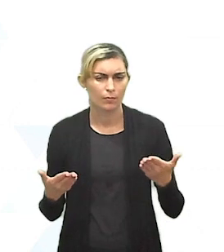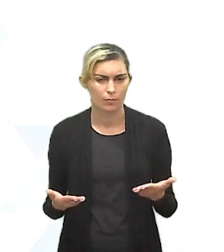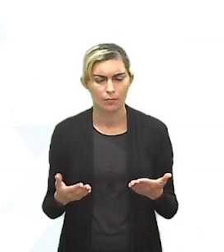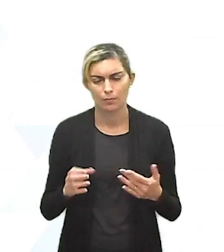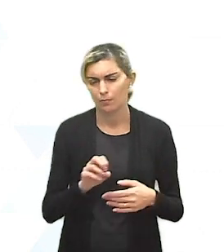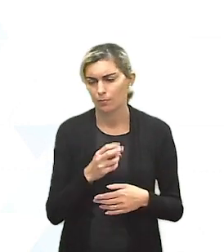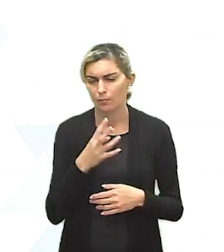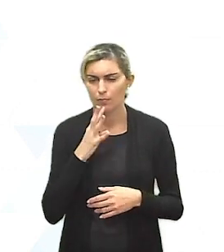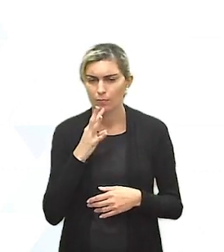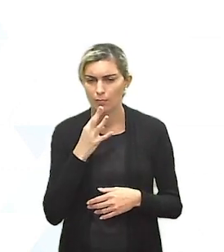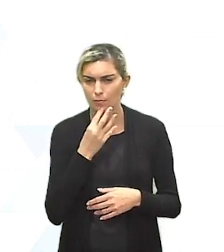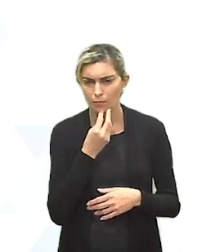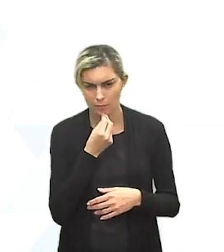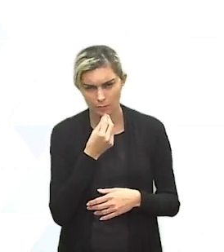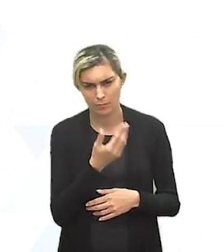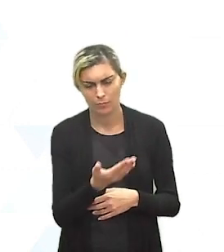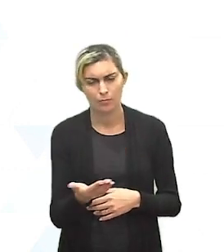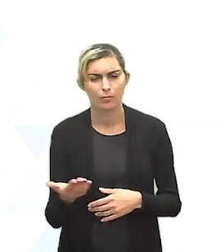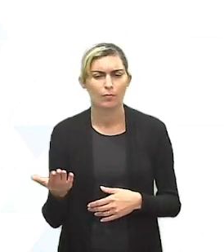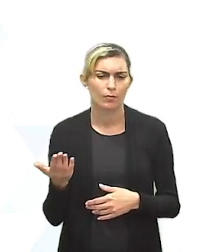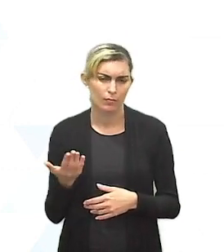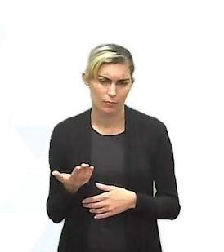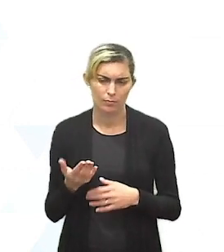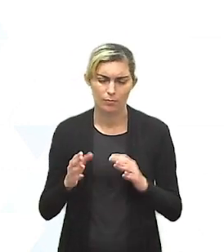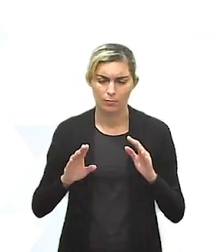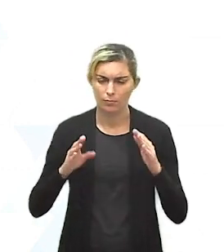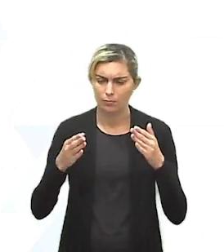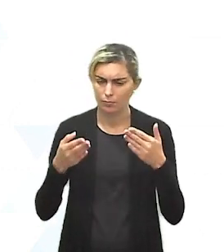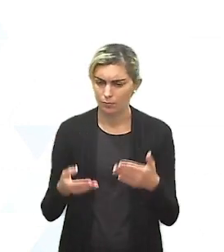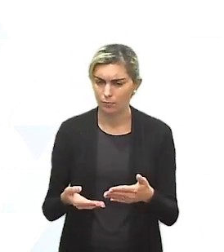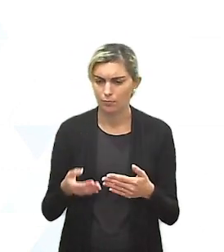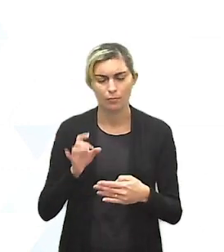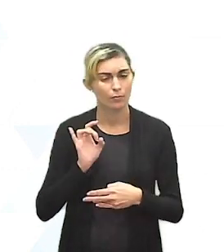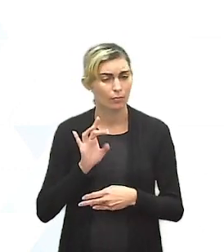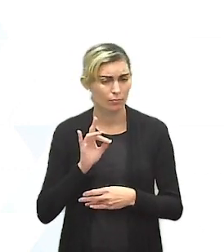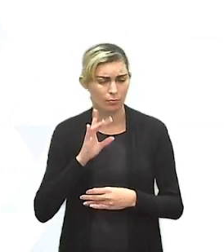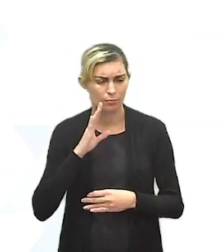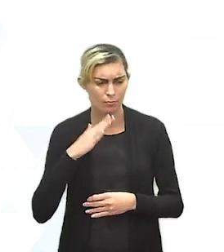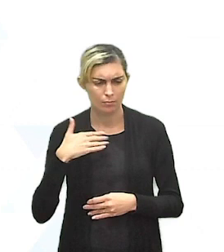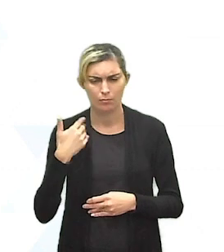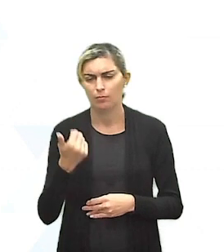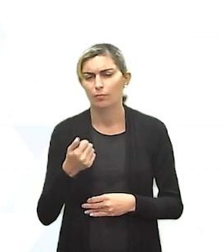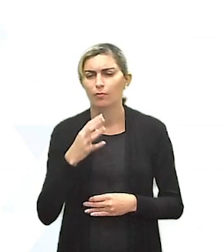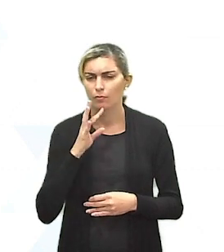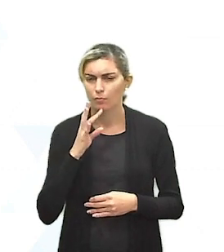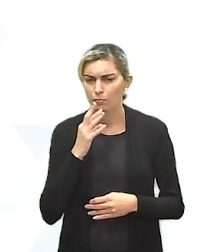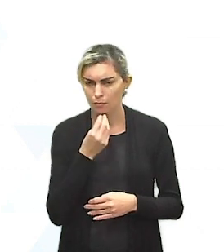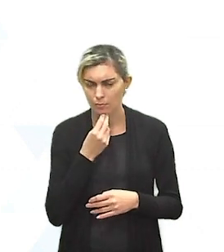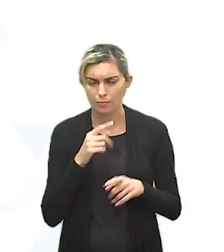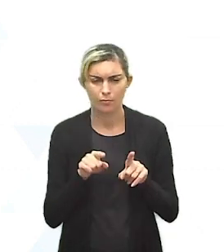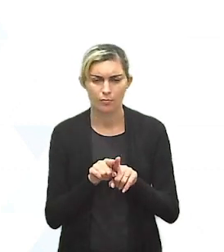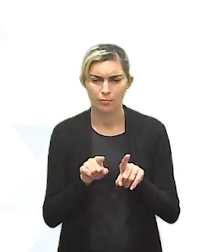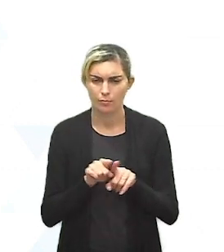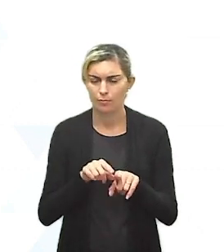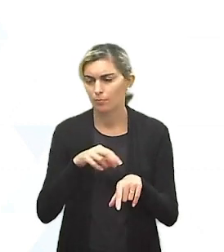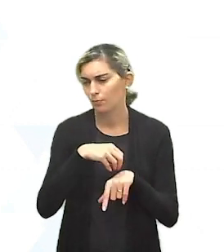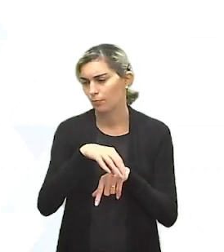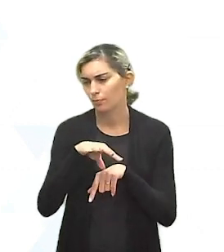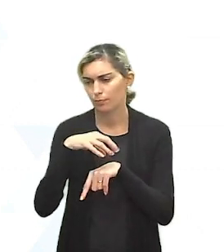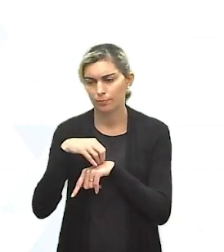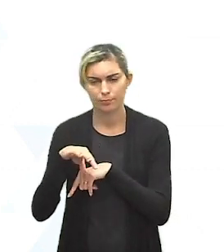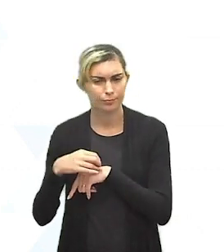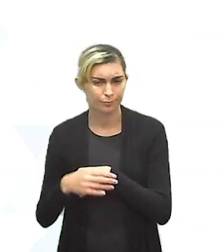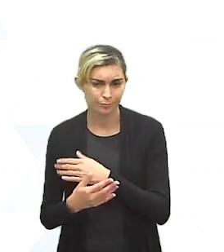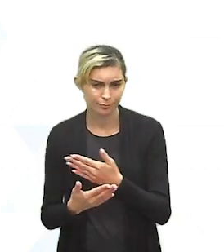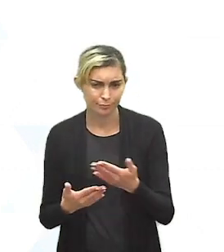o conhecimento, a gestão do conhecimento, ela foca não só em melhorar esse conhecimento, mas também em compartilhar esse